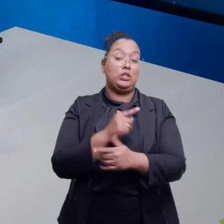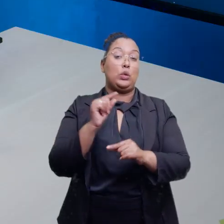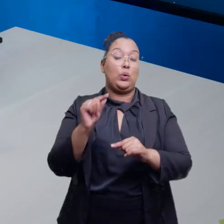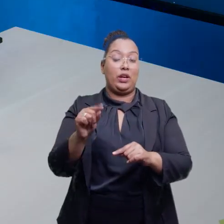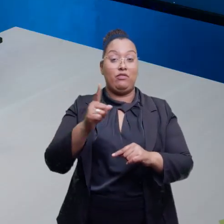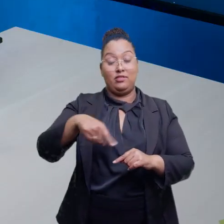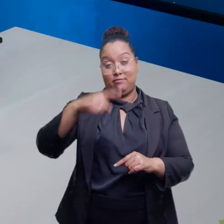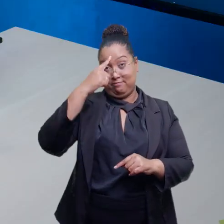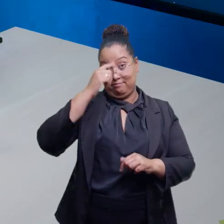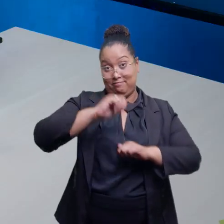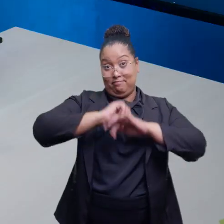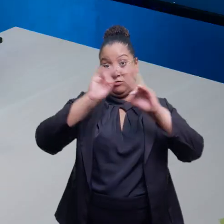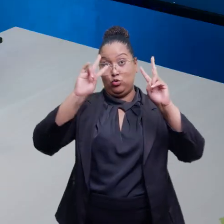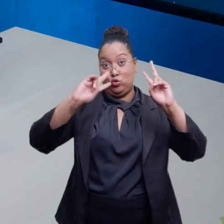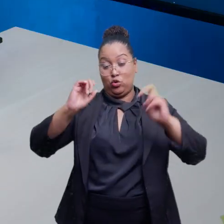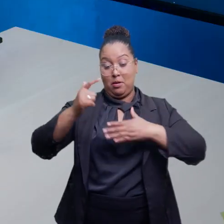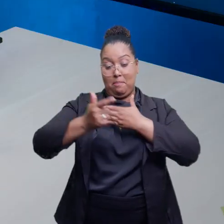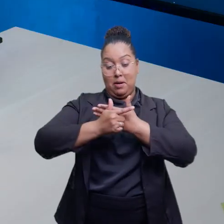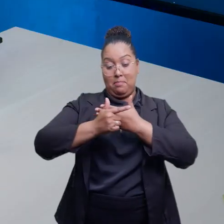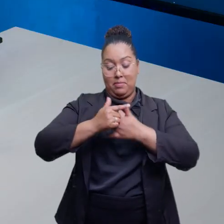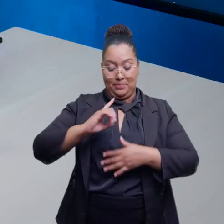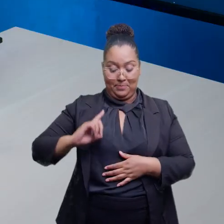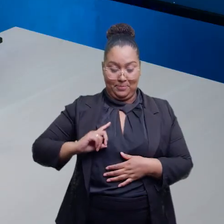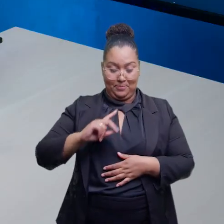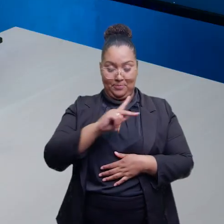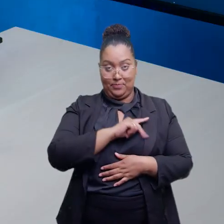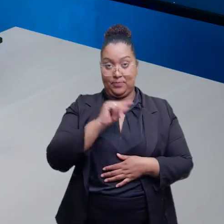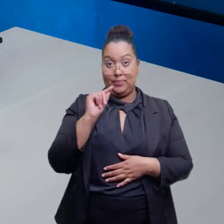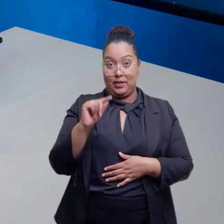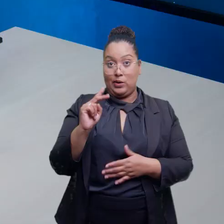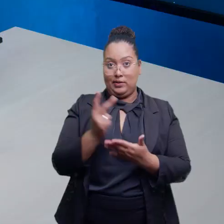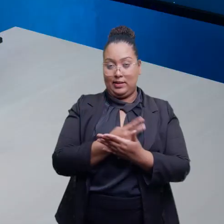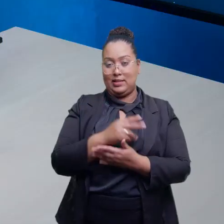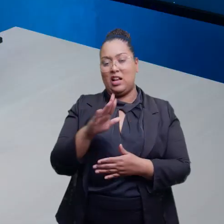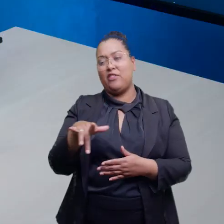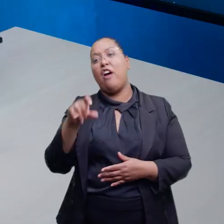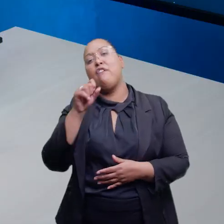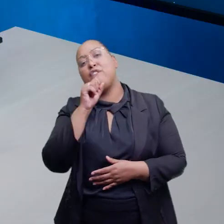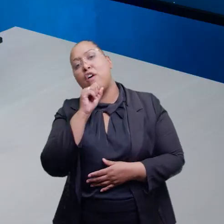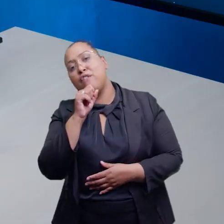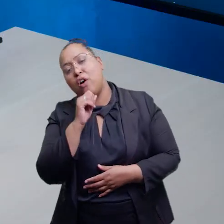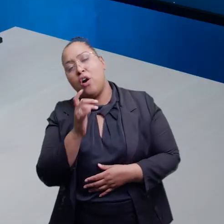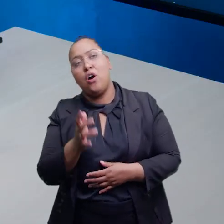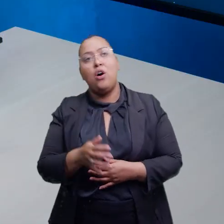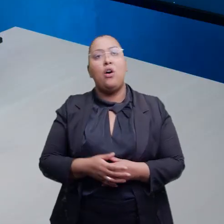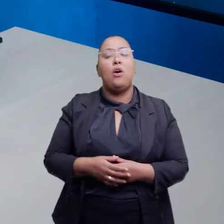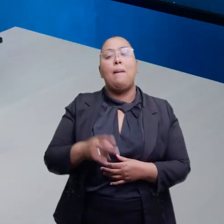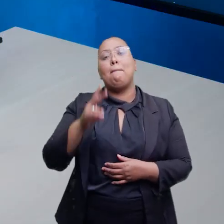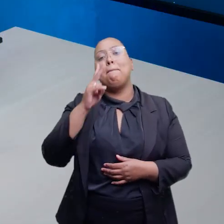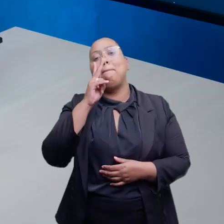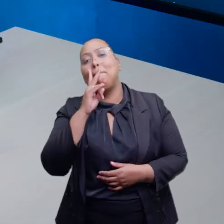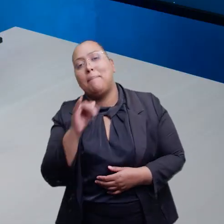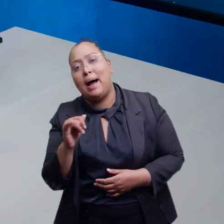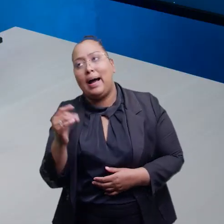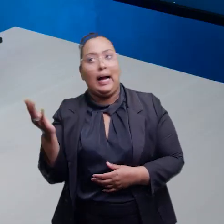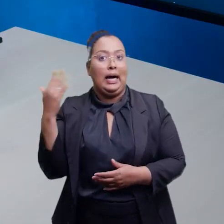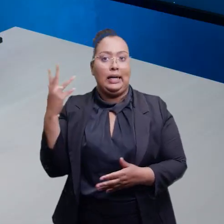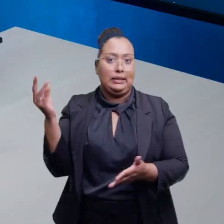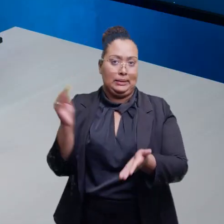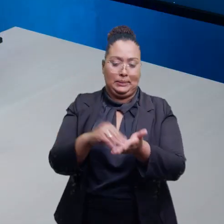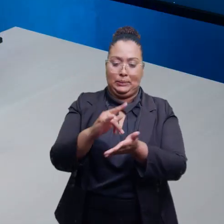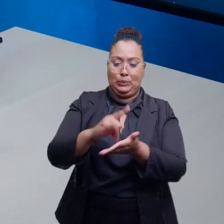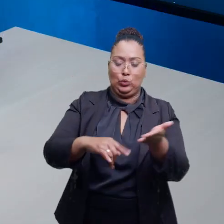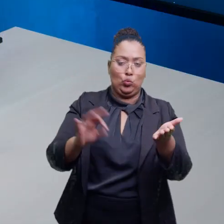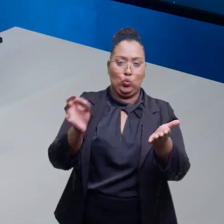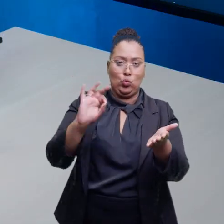gente desmistificar a atuação da defensoria nesse sentido, é que às vezes aparece uma avó, às vezes aparece um pai que não estava